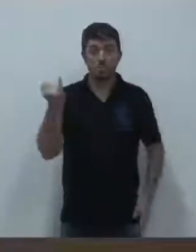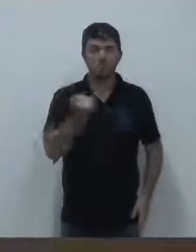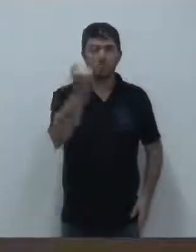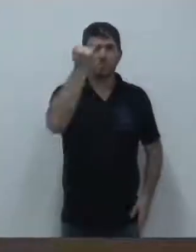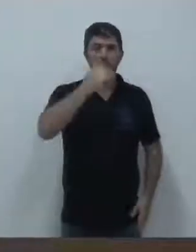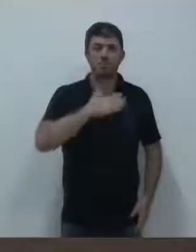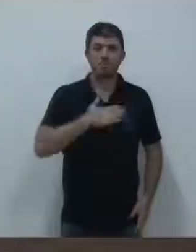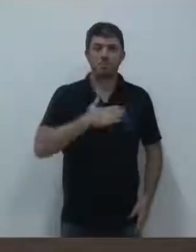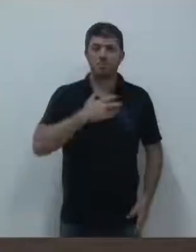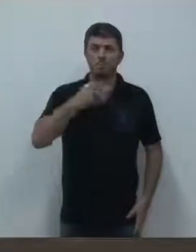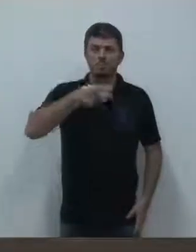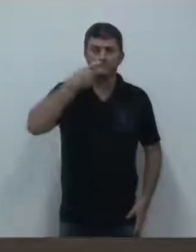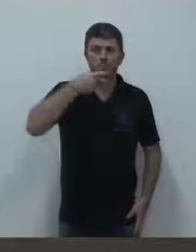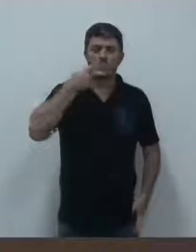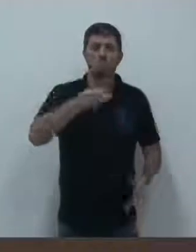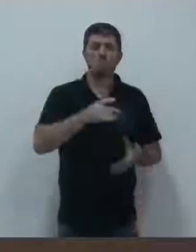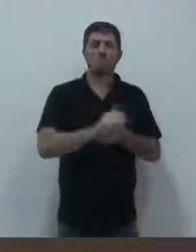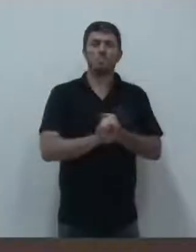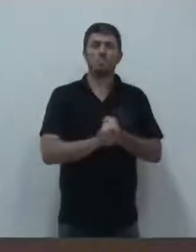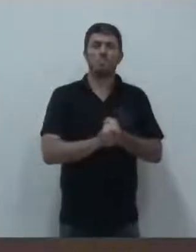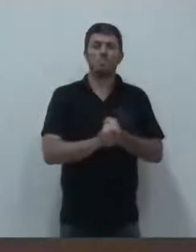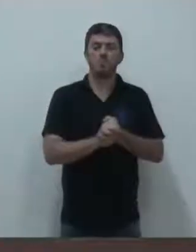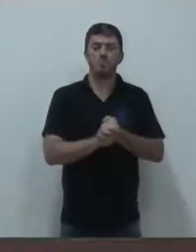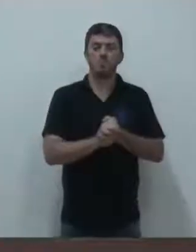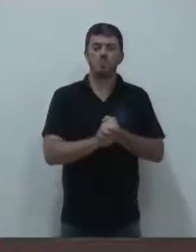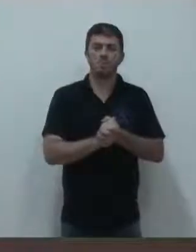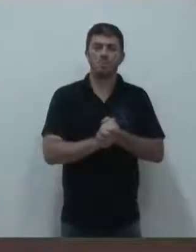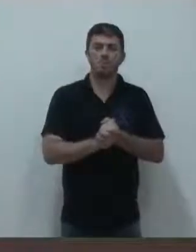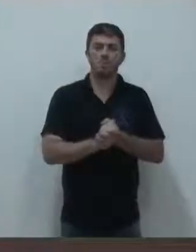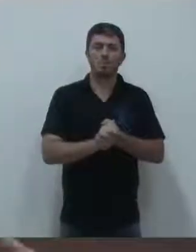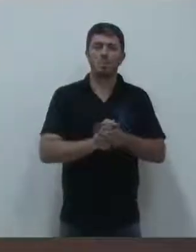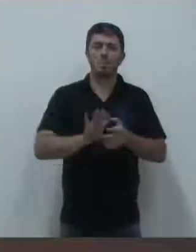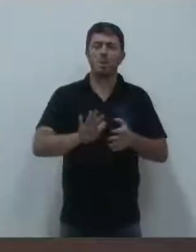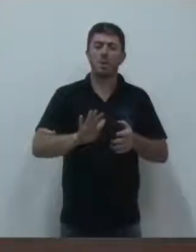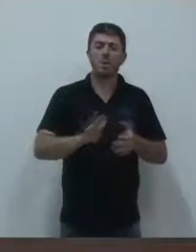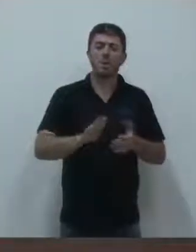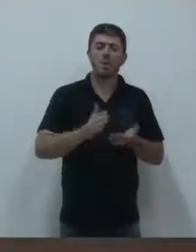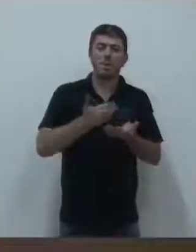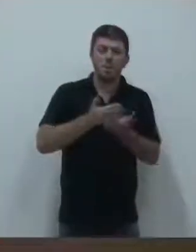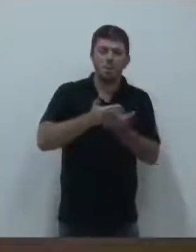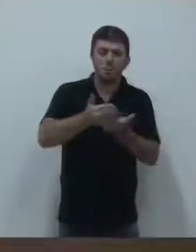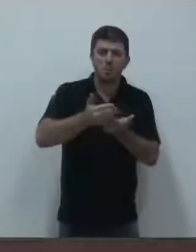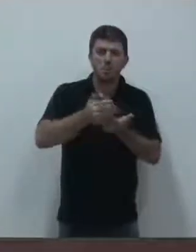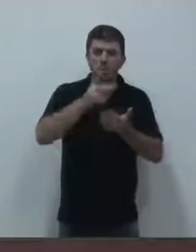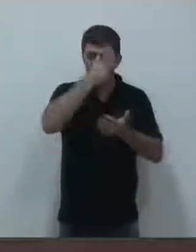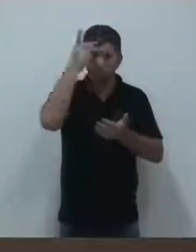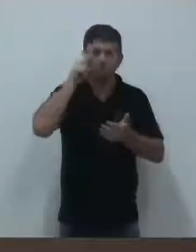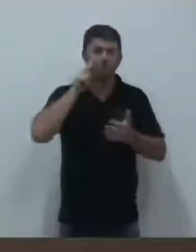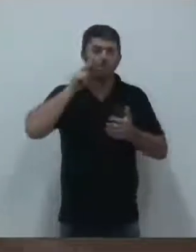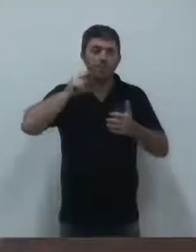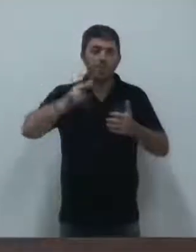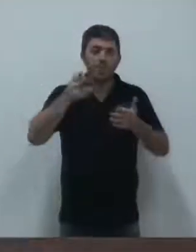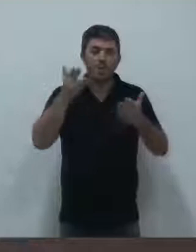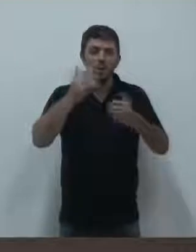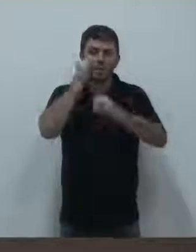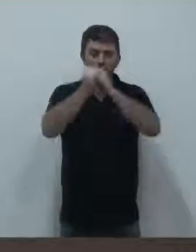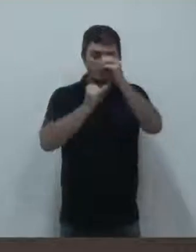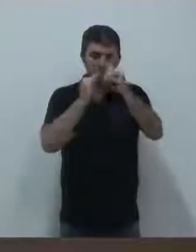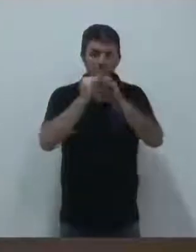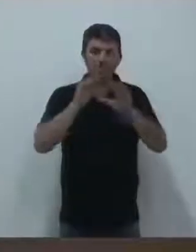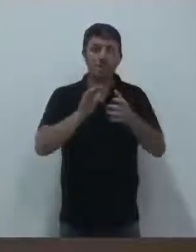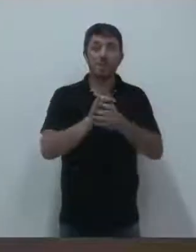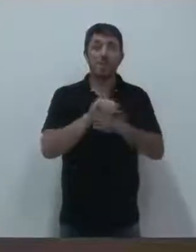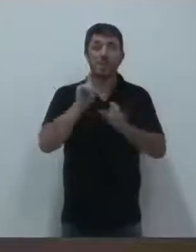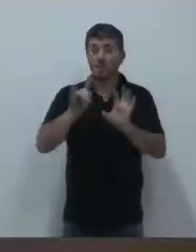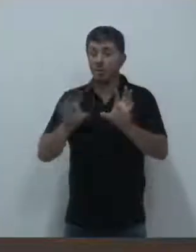Então, como eu disse lá na explicação, para quem começou a assistir a sessão depois, o próprio Tribunal de Contas